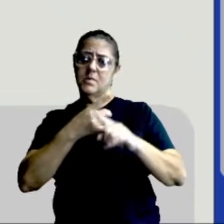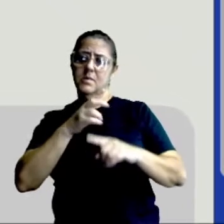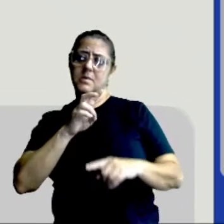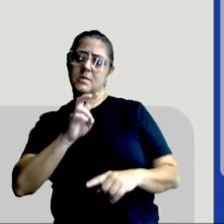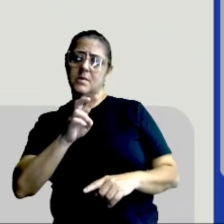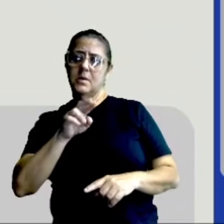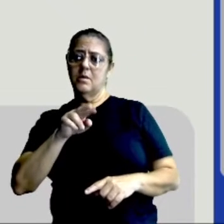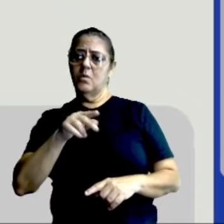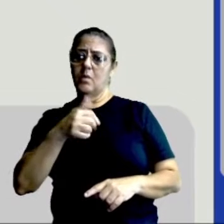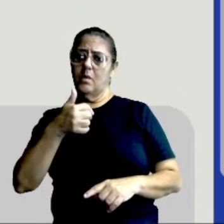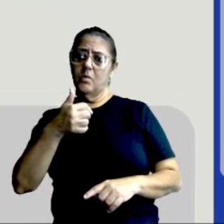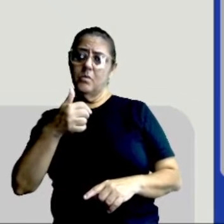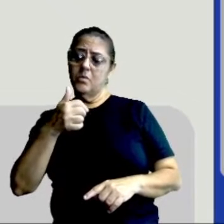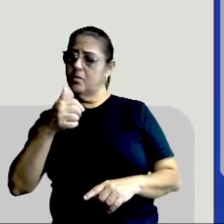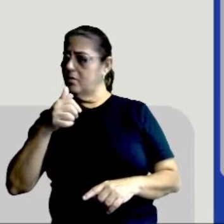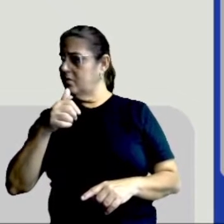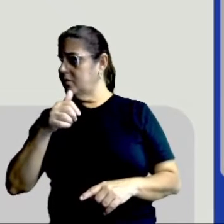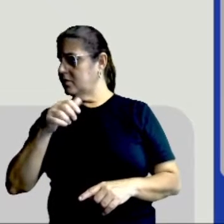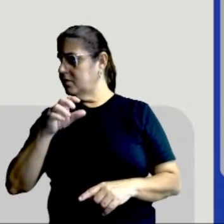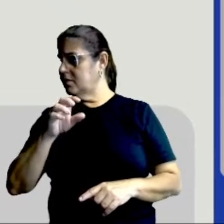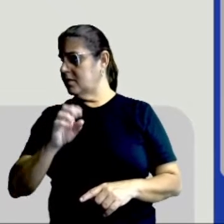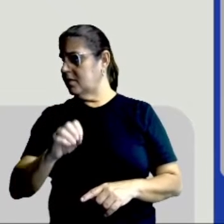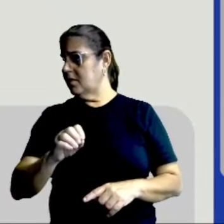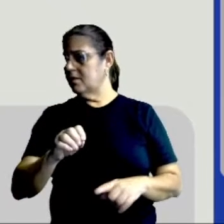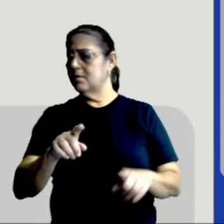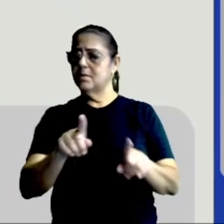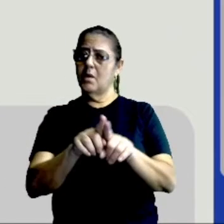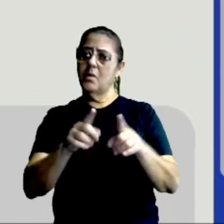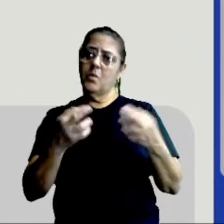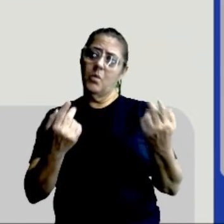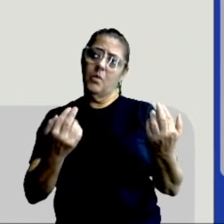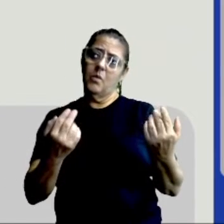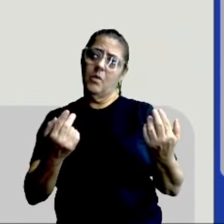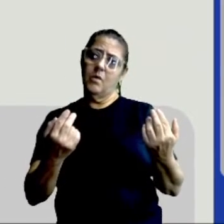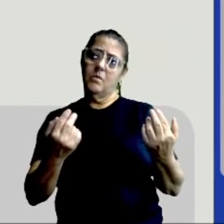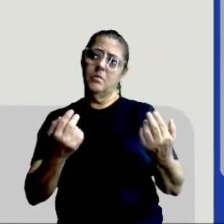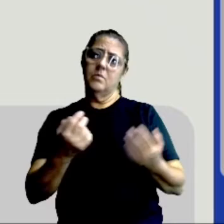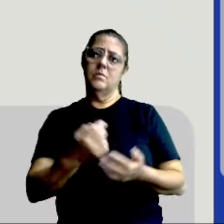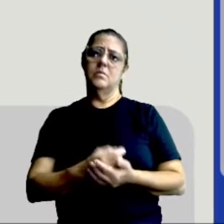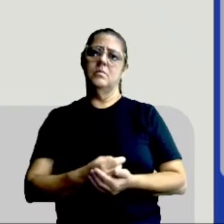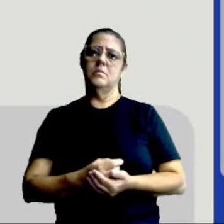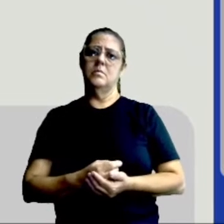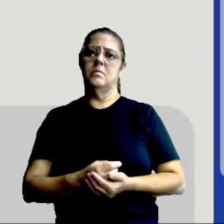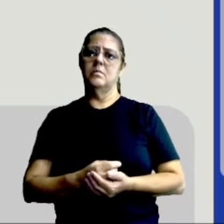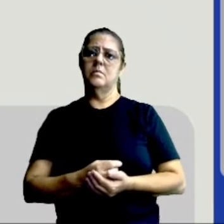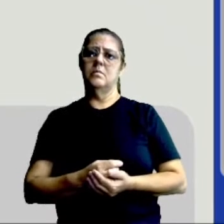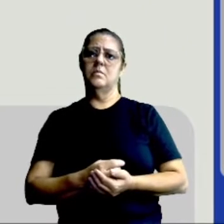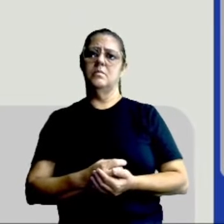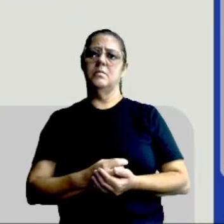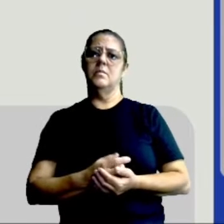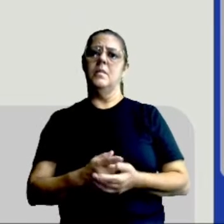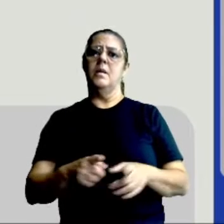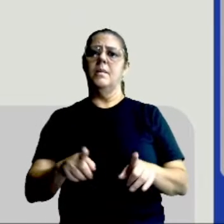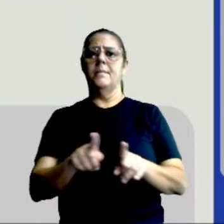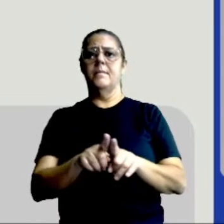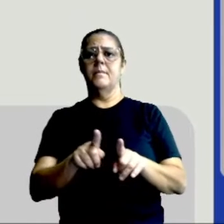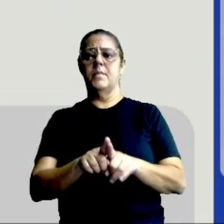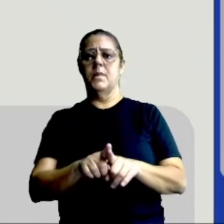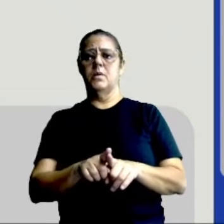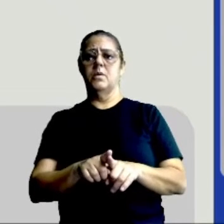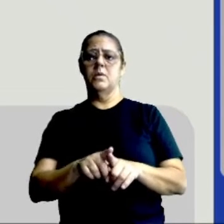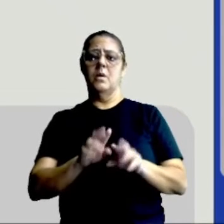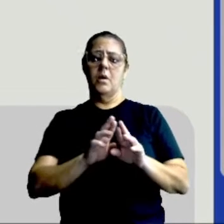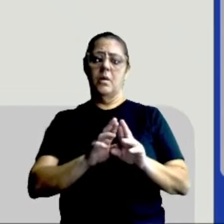Então, é escrever o mesmo valor, neste caso aqui o 10, escrito envolvendo tanto